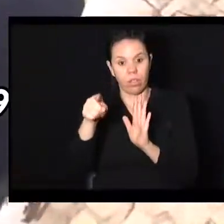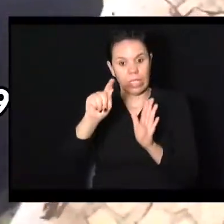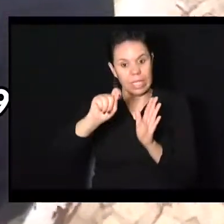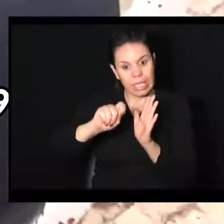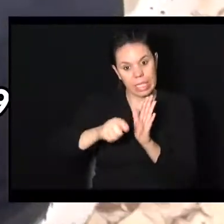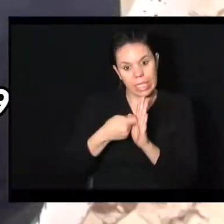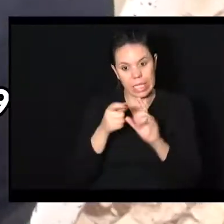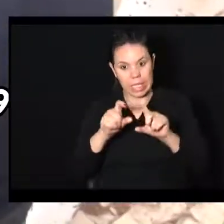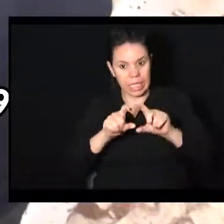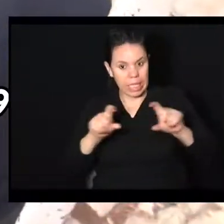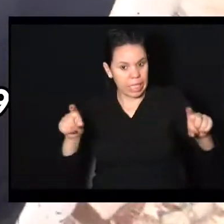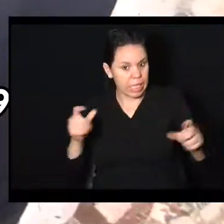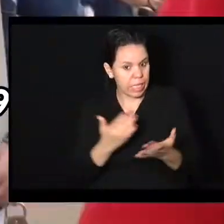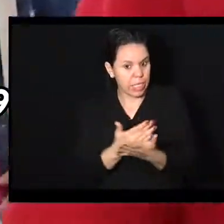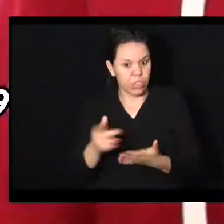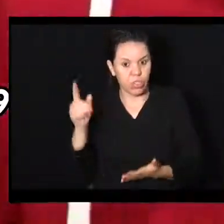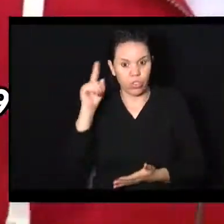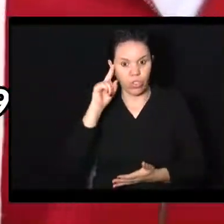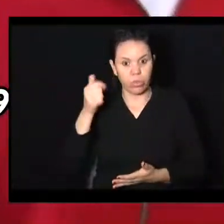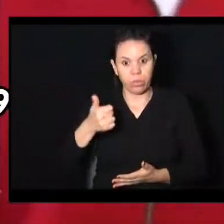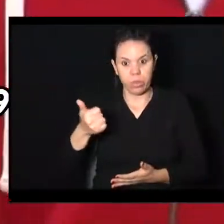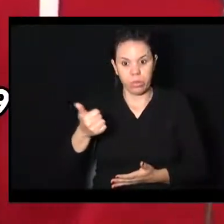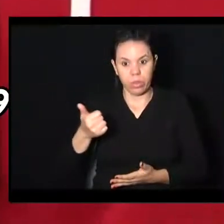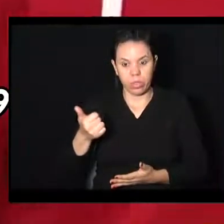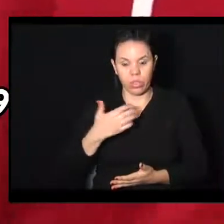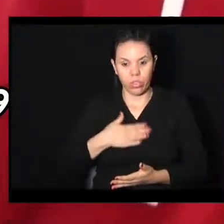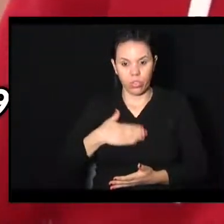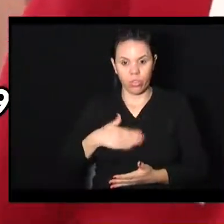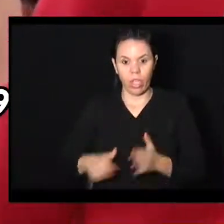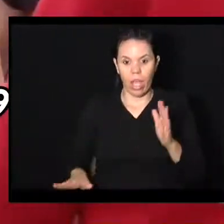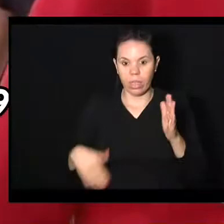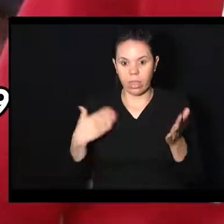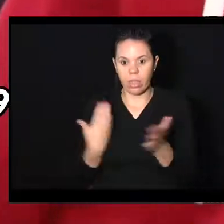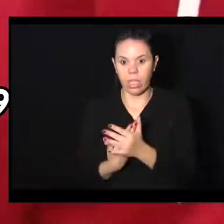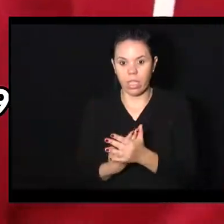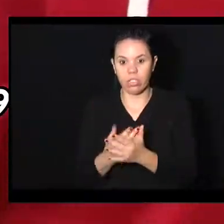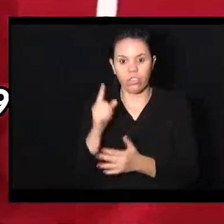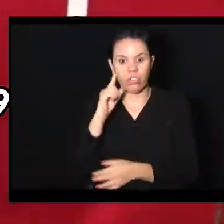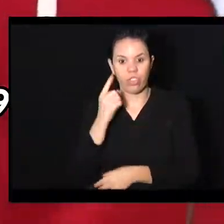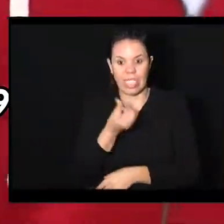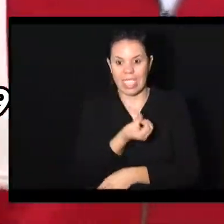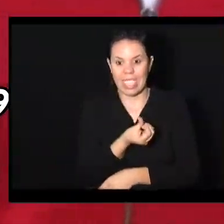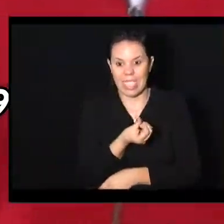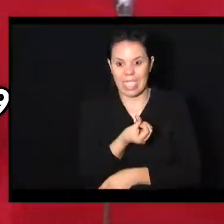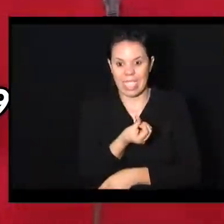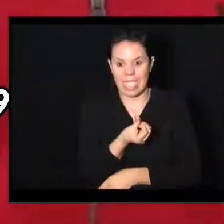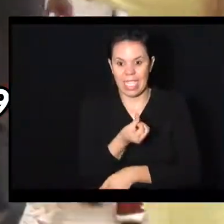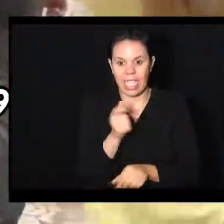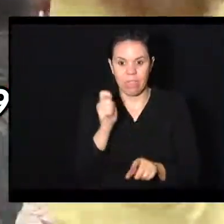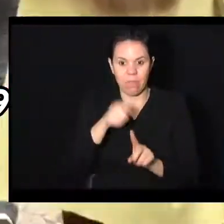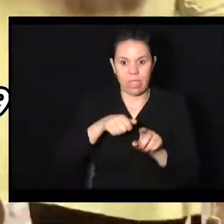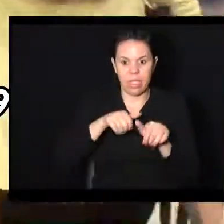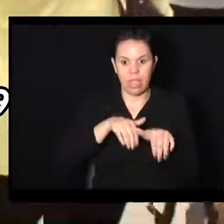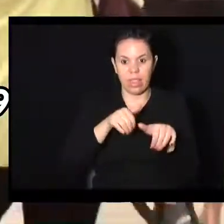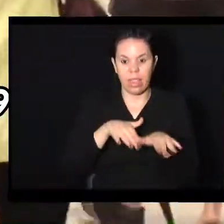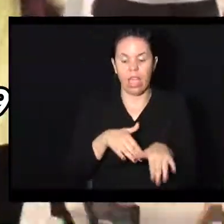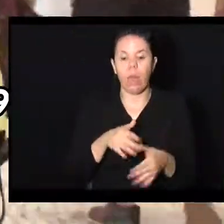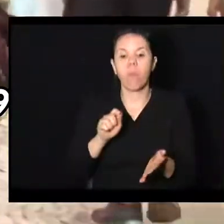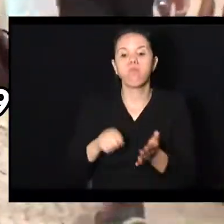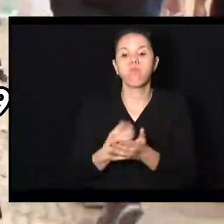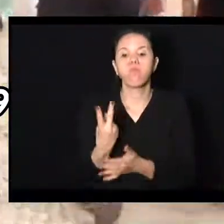inscrições começam dia 1º de agosto e vão até o dia 6 de setembro. A taxa é de R$